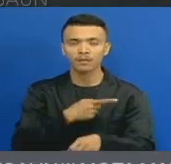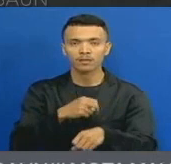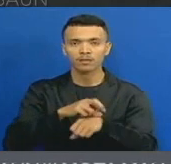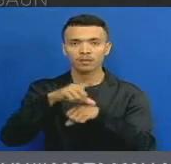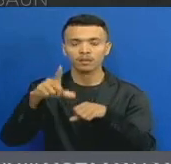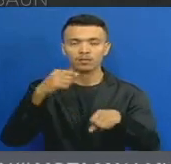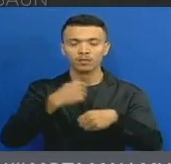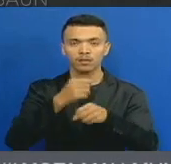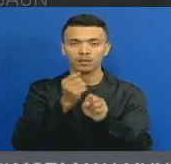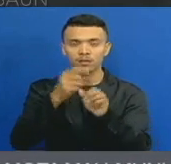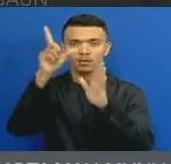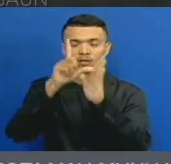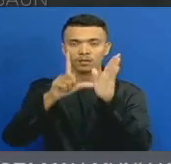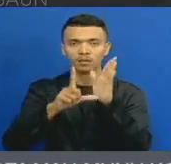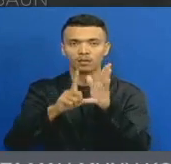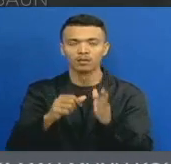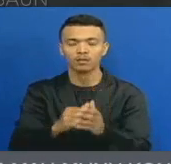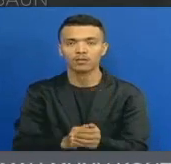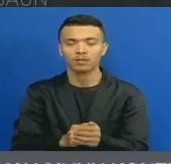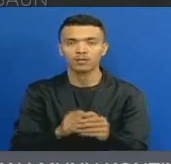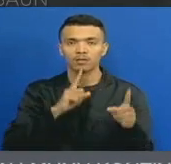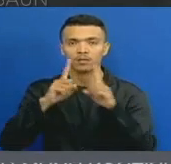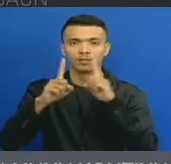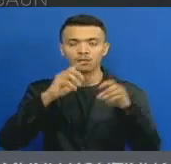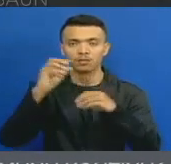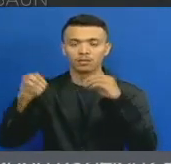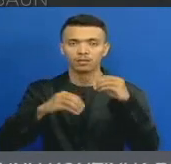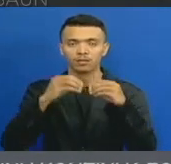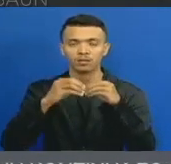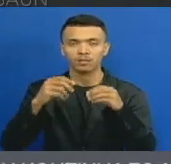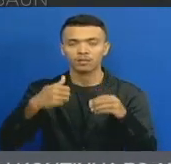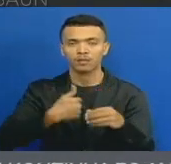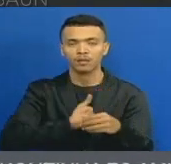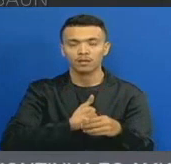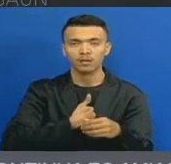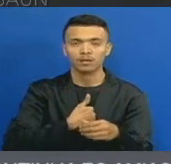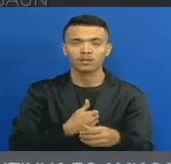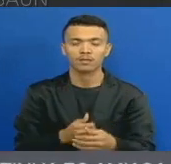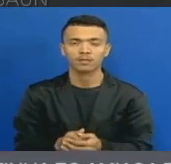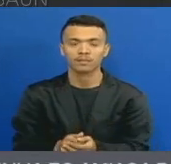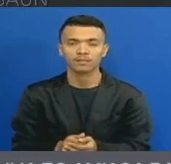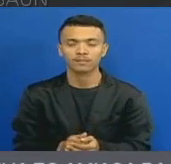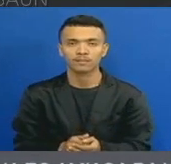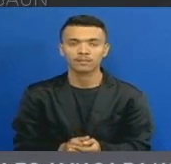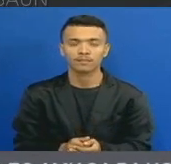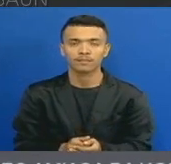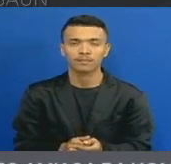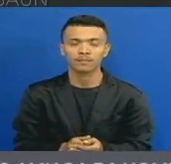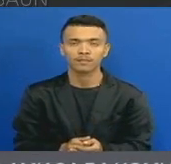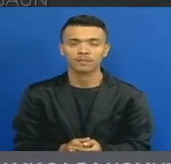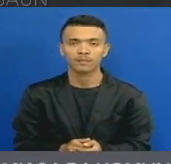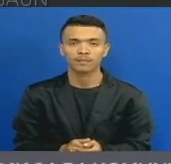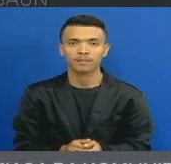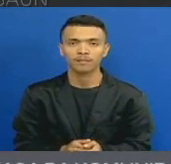behamoso lei ne colia conabá, código do direito de autor e direitos conexos. Simples, olhem base a